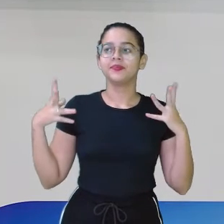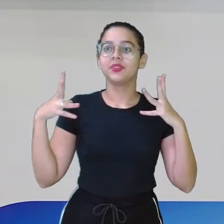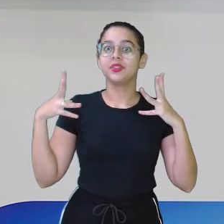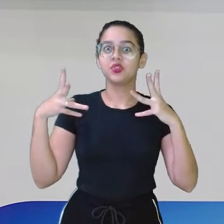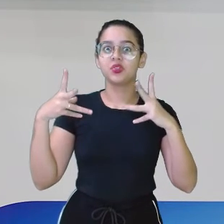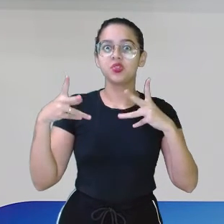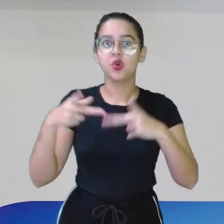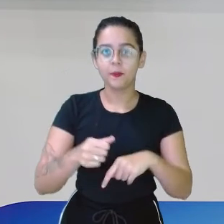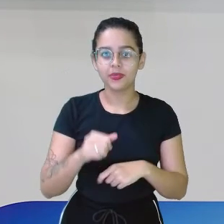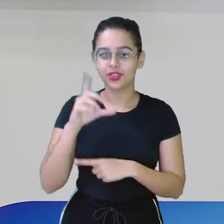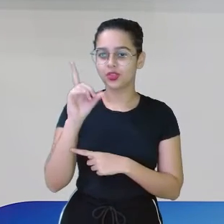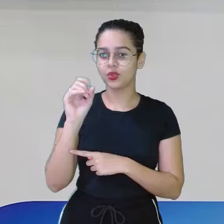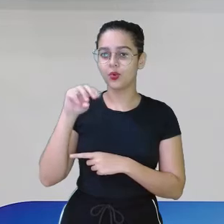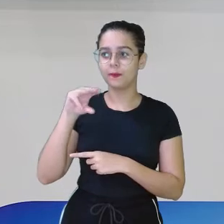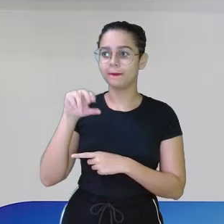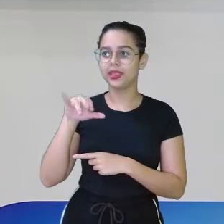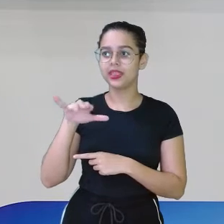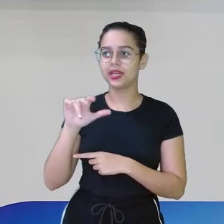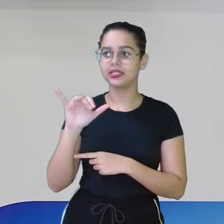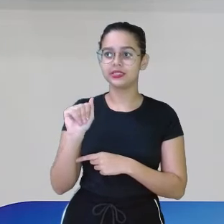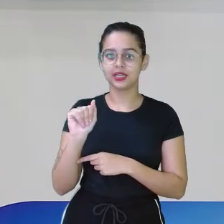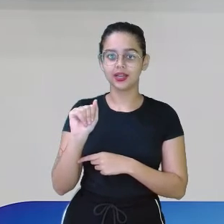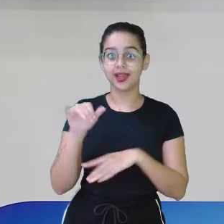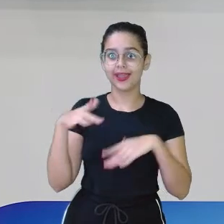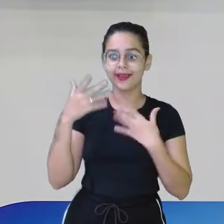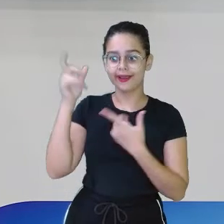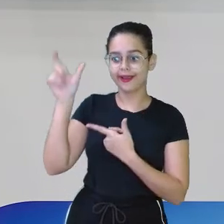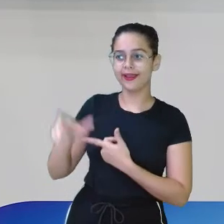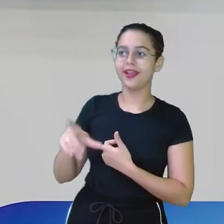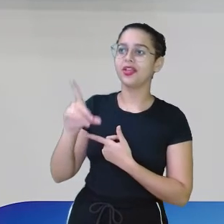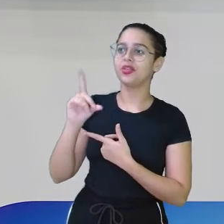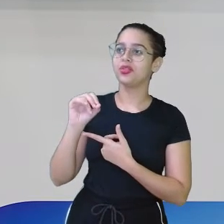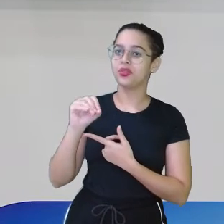Vocês conseguiram perceber de quem é que é a dominância?